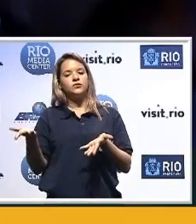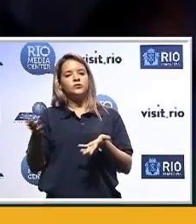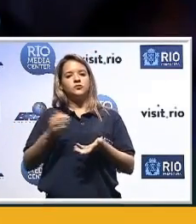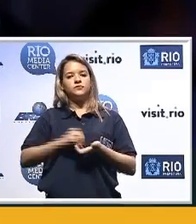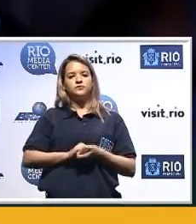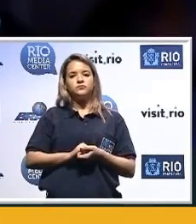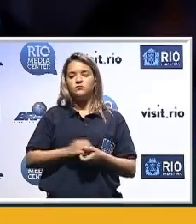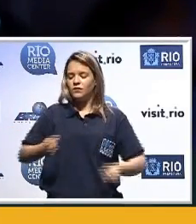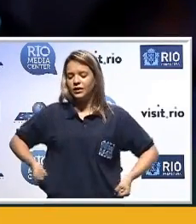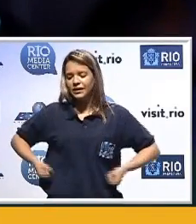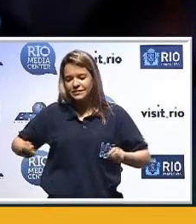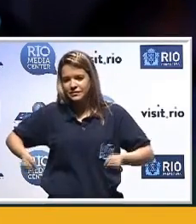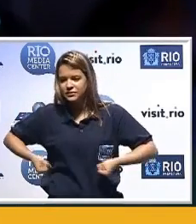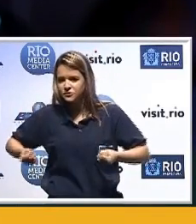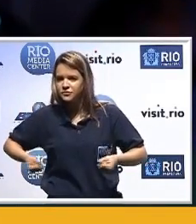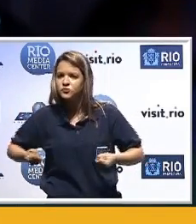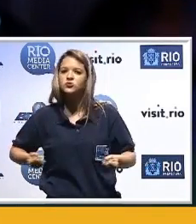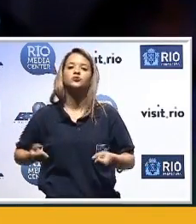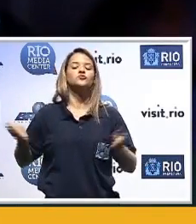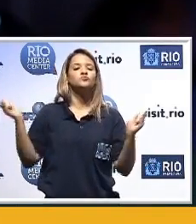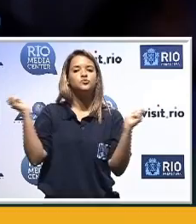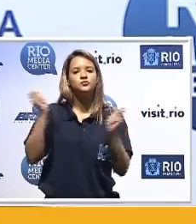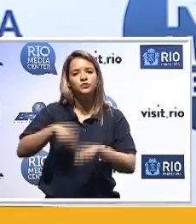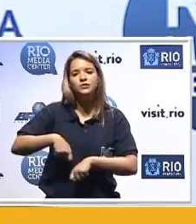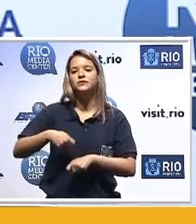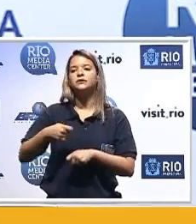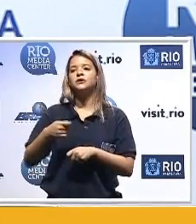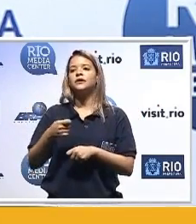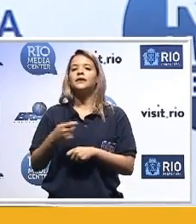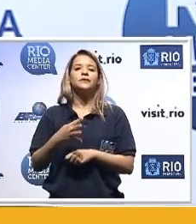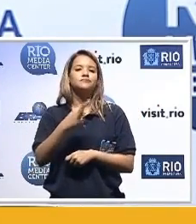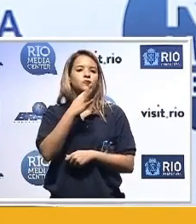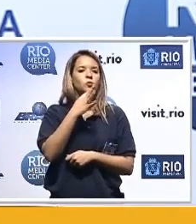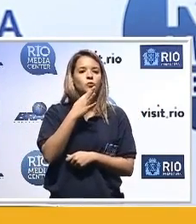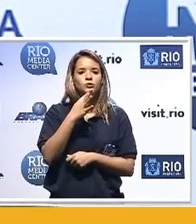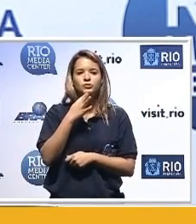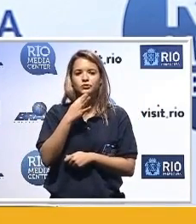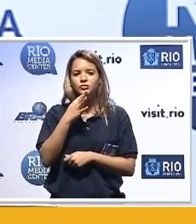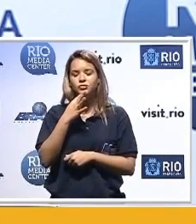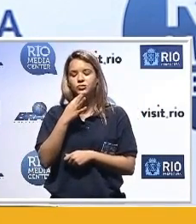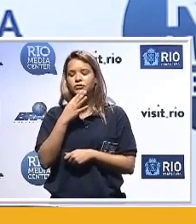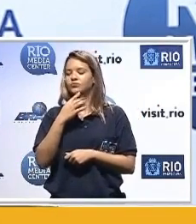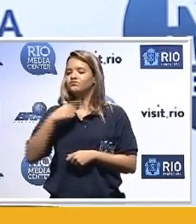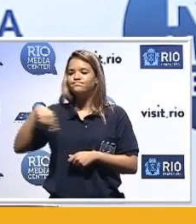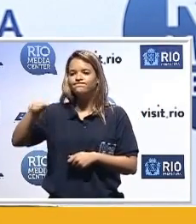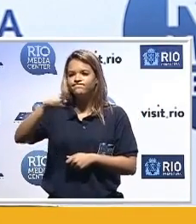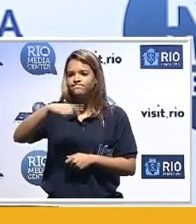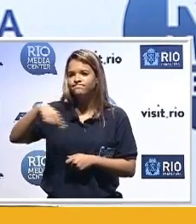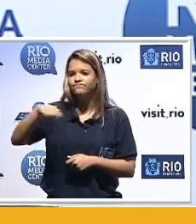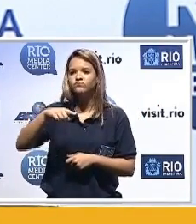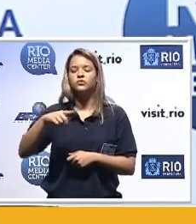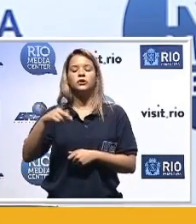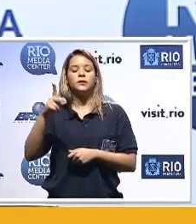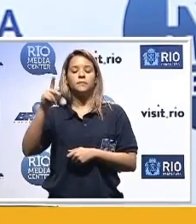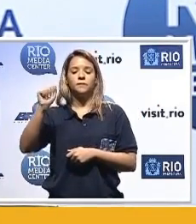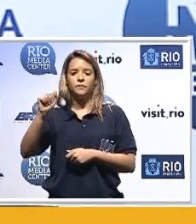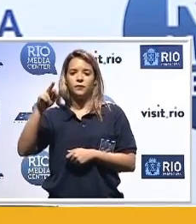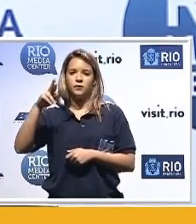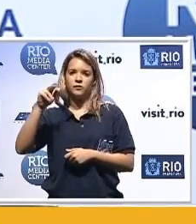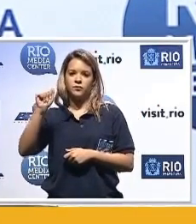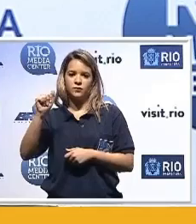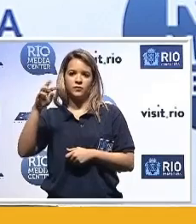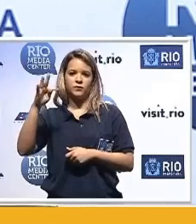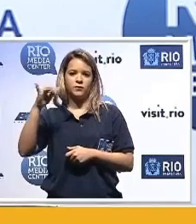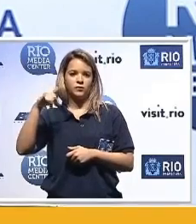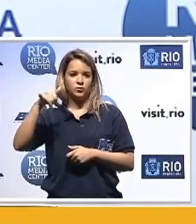o cadeirante possa desfrutar daquela praça linda de pedras e de Paraty como um todo, porque